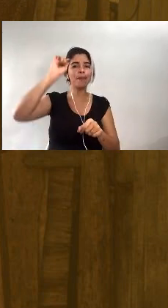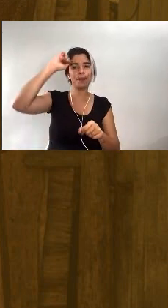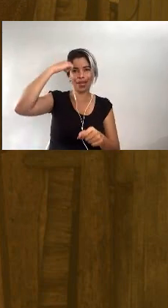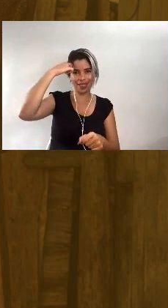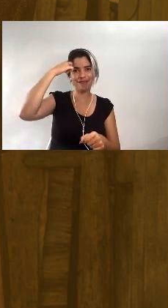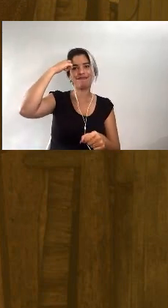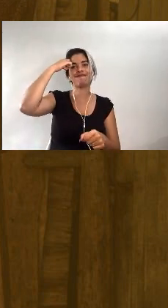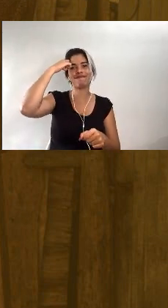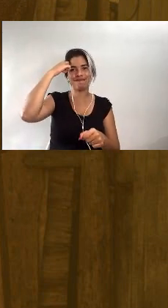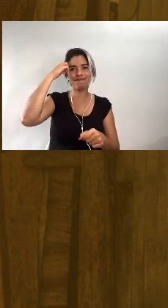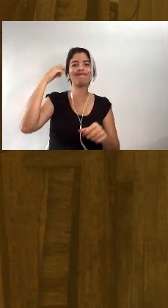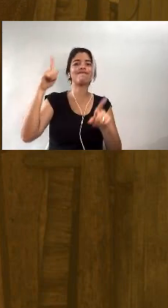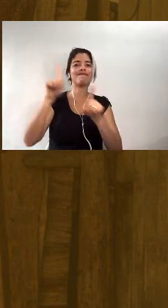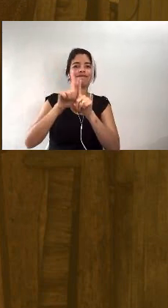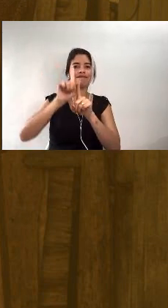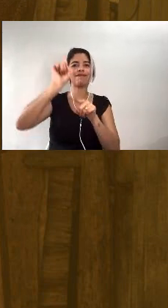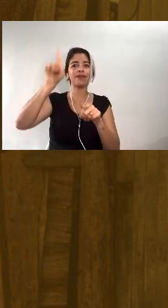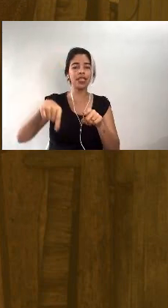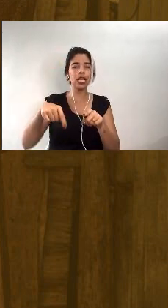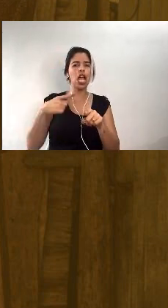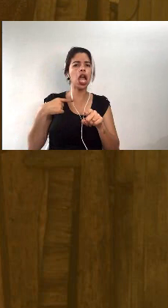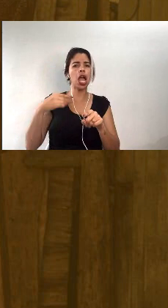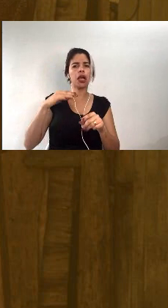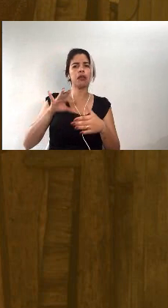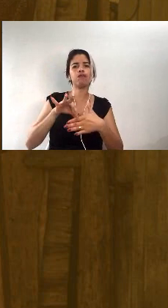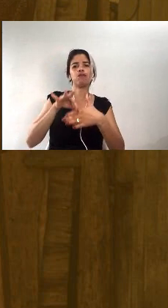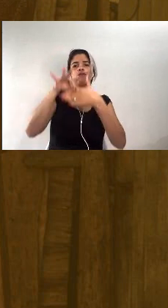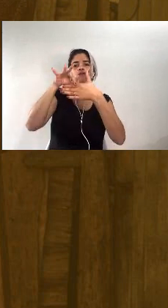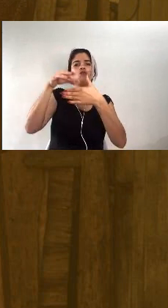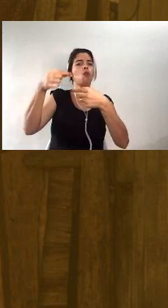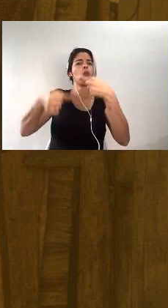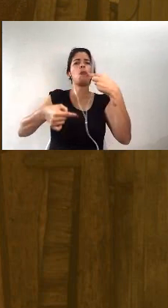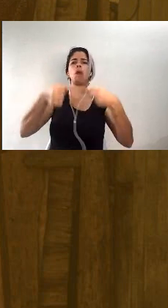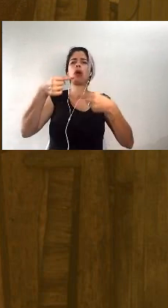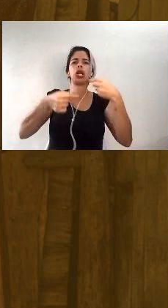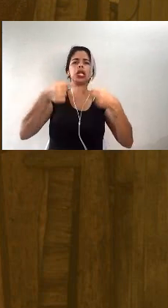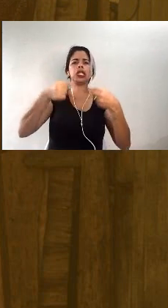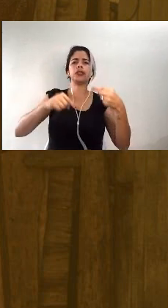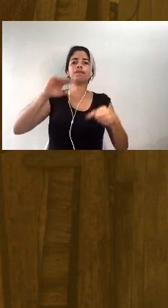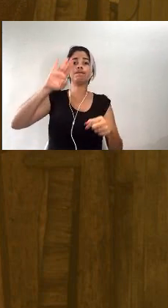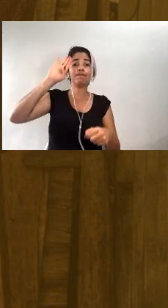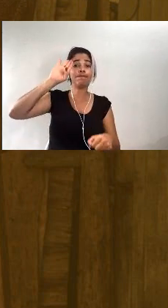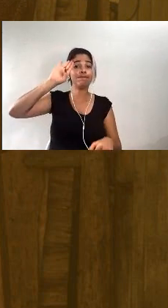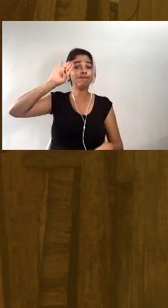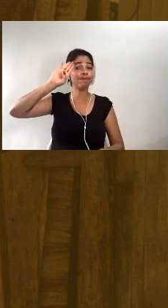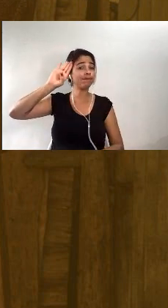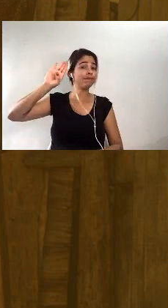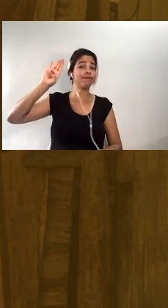para mim é um dos atores políticos, dos sujeitos políticos, né, mais